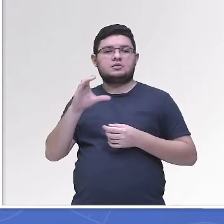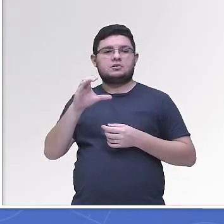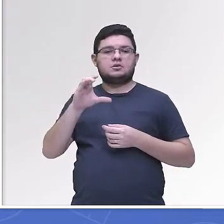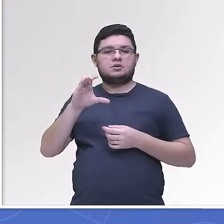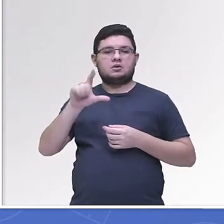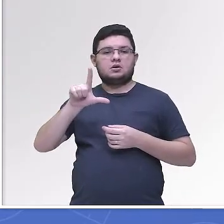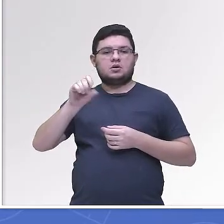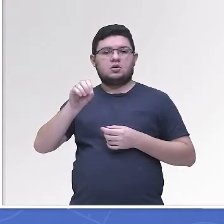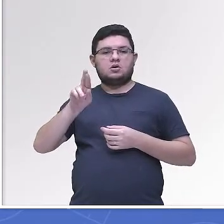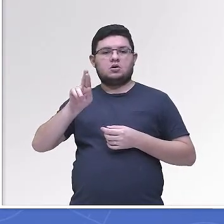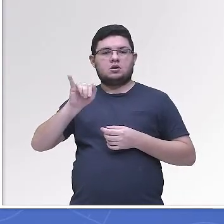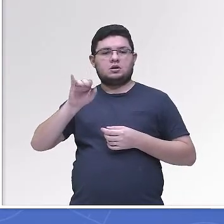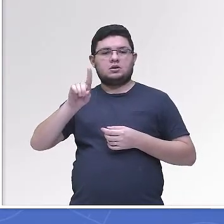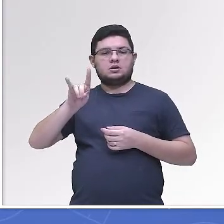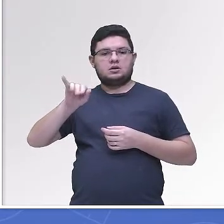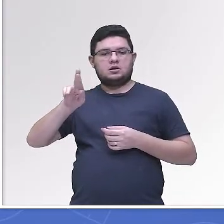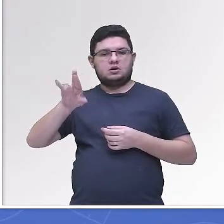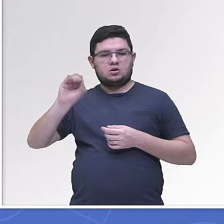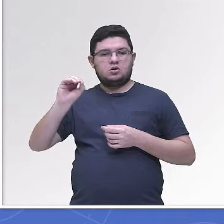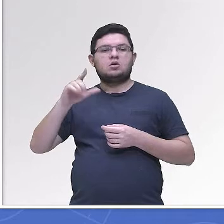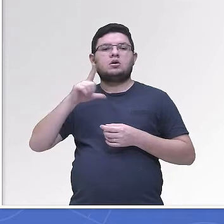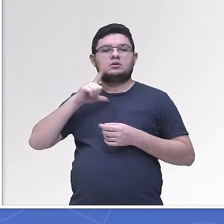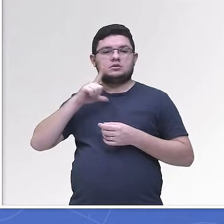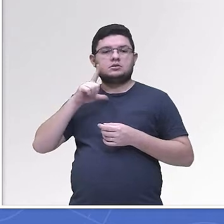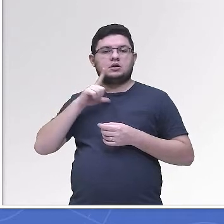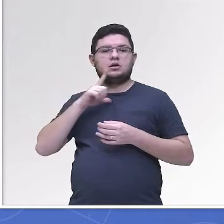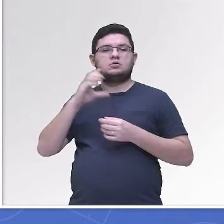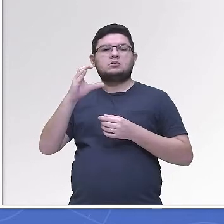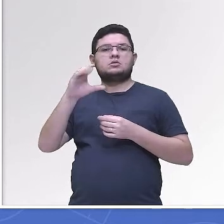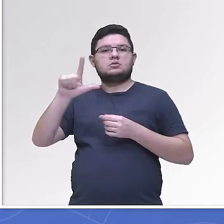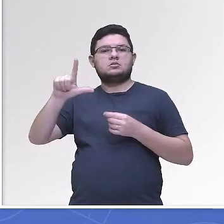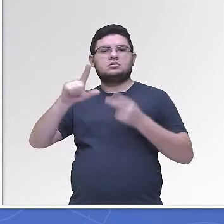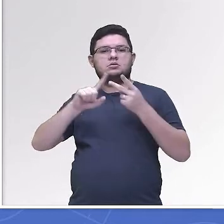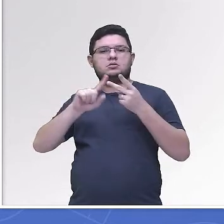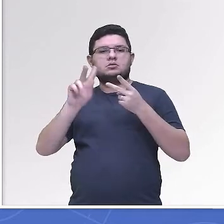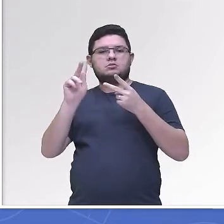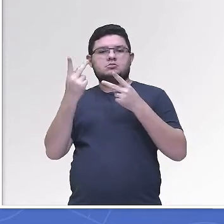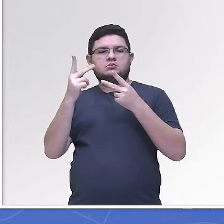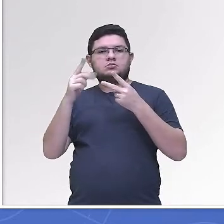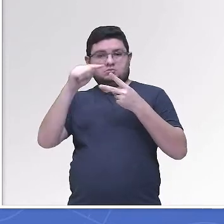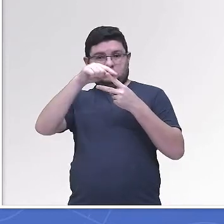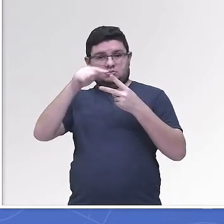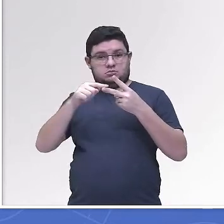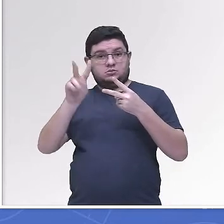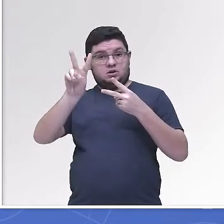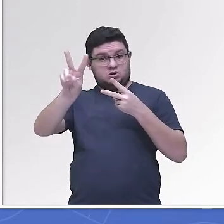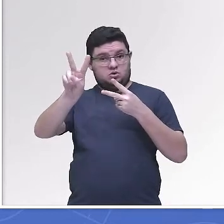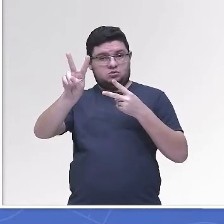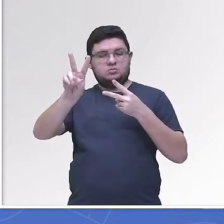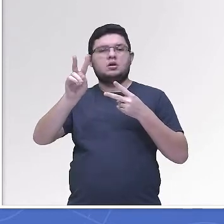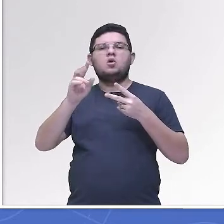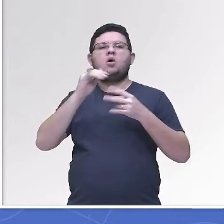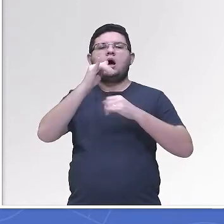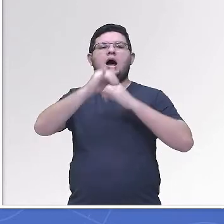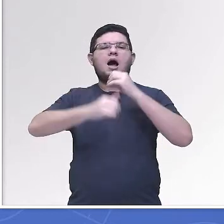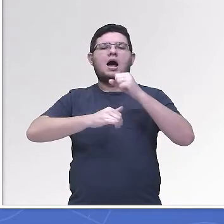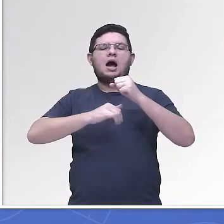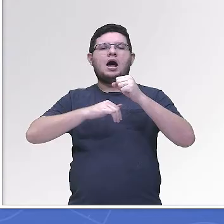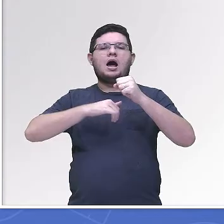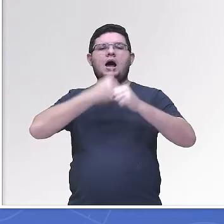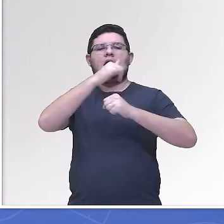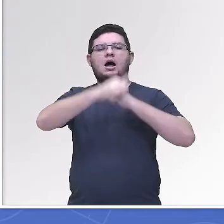pelo cloro. São 2 elementos químicos diferentes. A gente não está falando de quantidade de átomos, a gente está falando